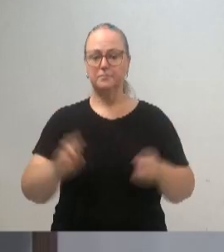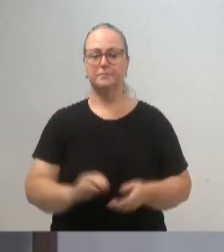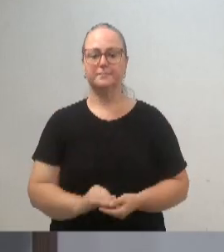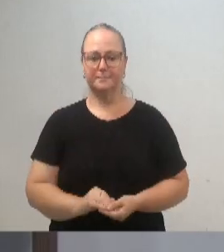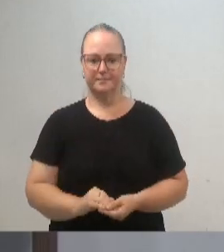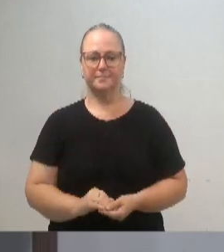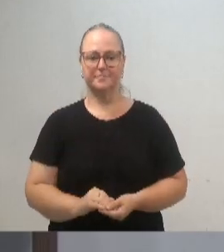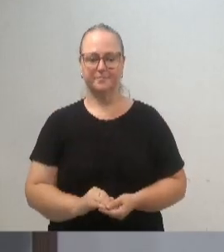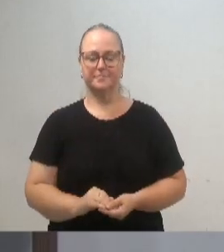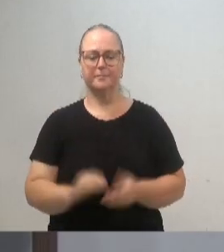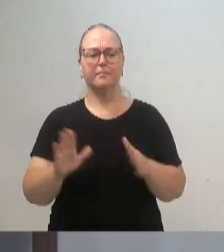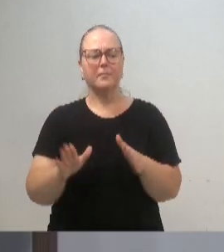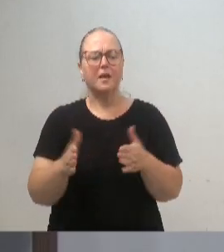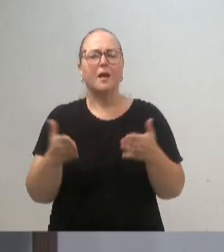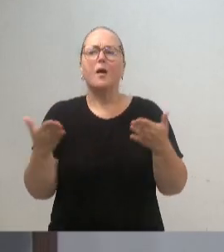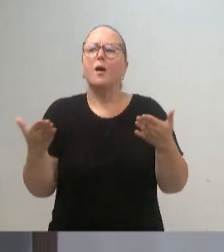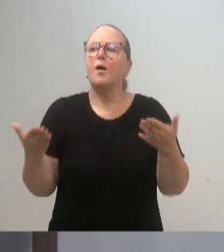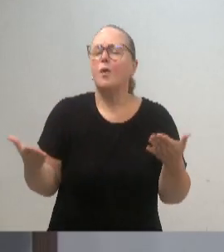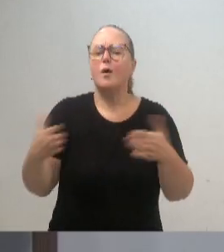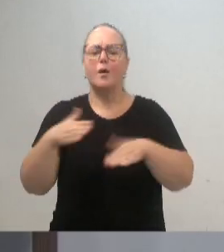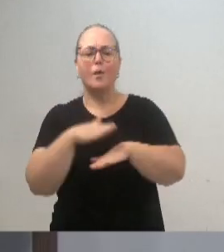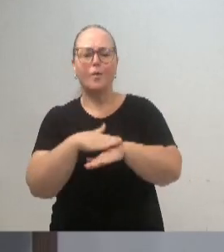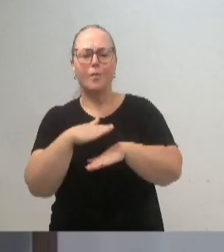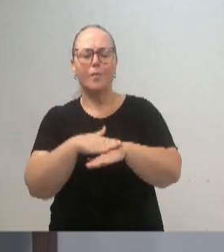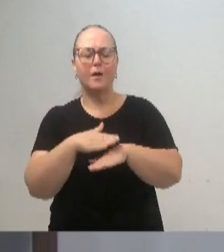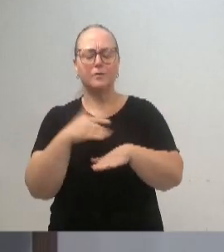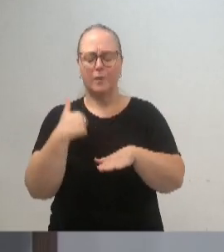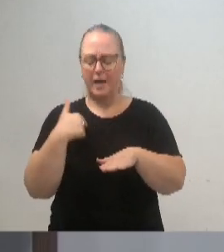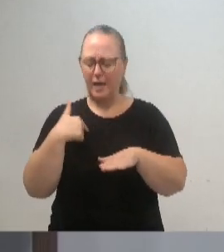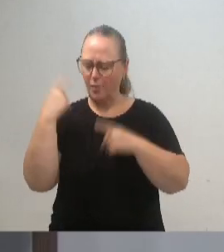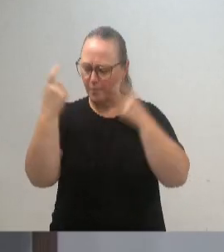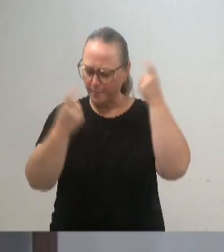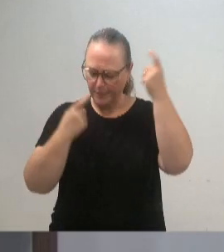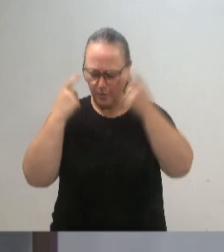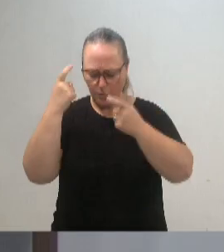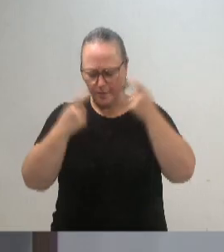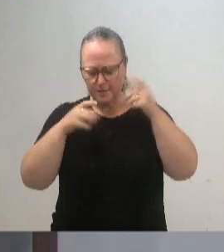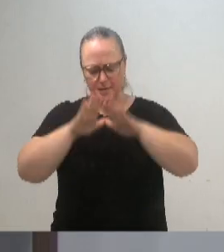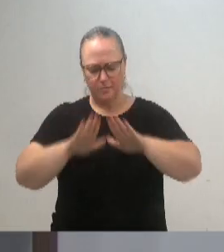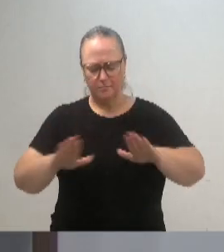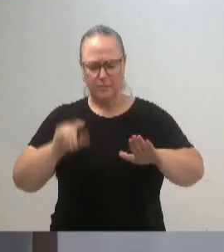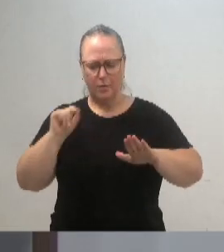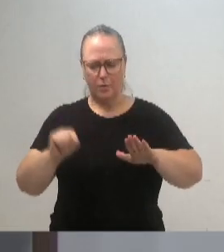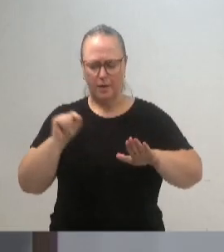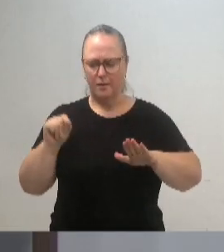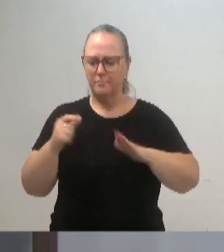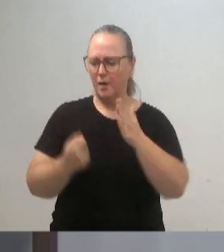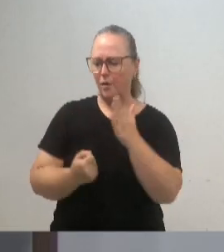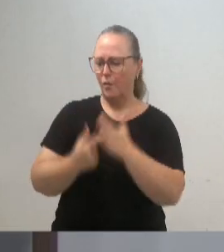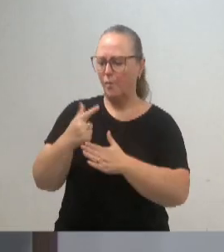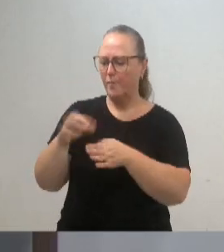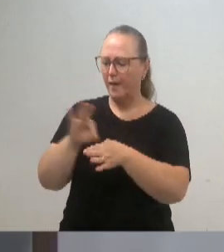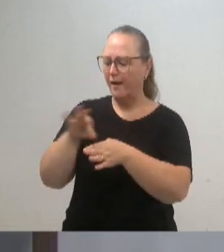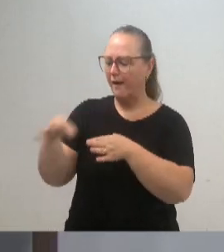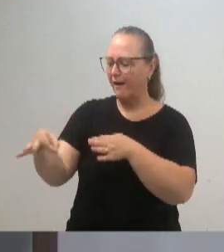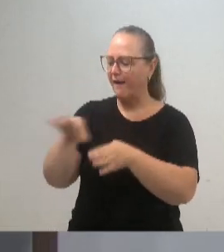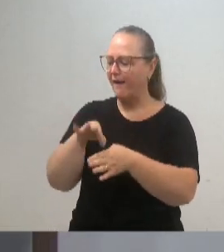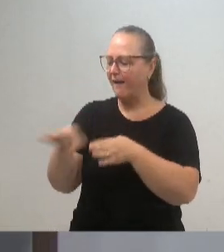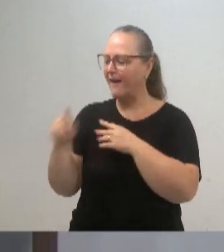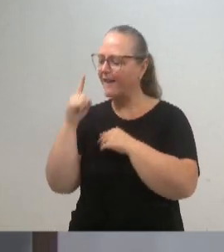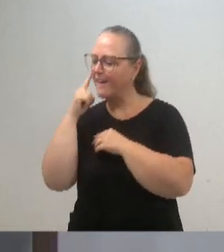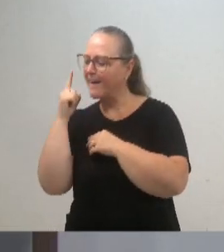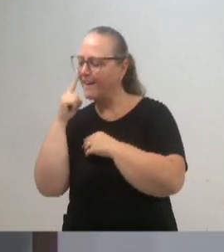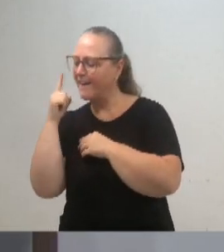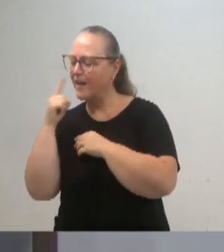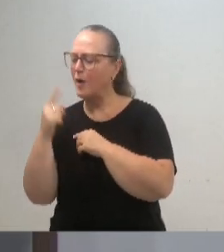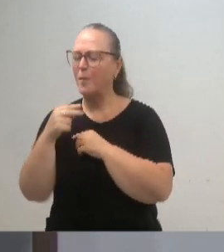não. Quando vai chegar o dia que a minha preocupação será a escolha entre comprar um penal da Hello Kitty ou da